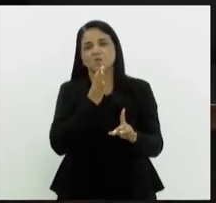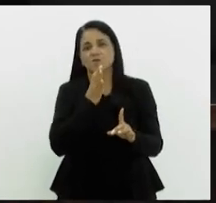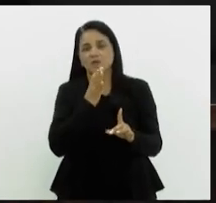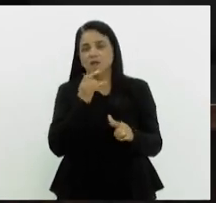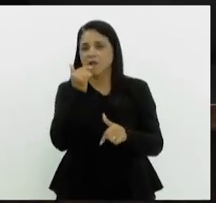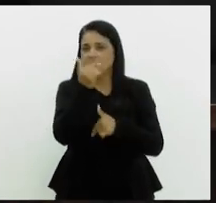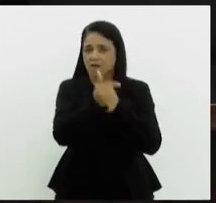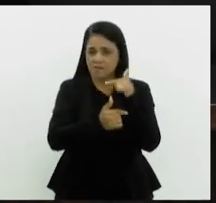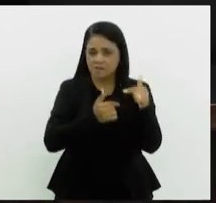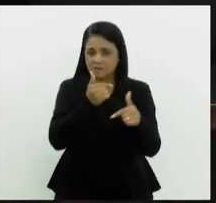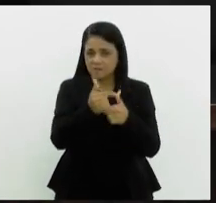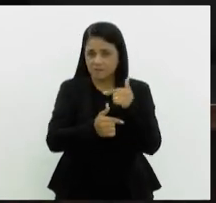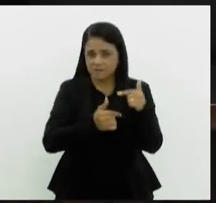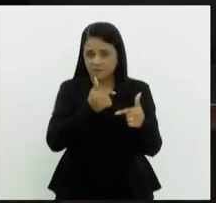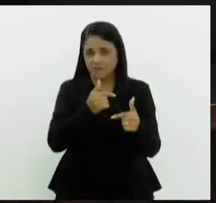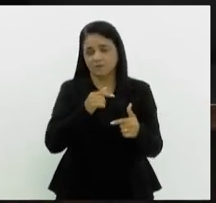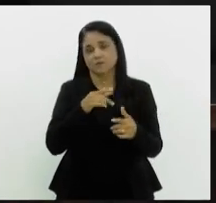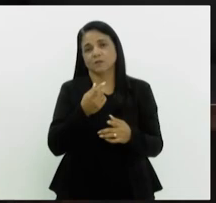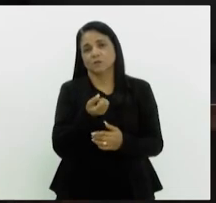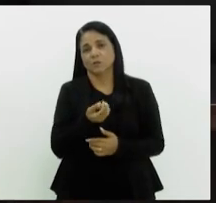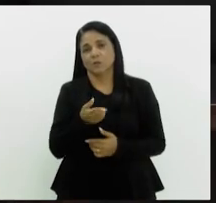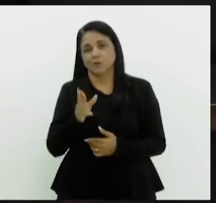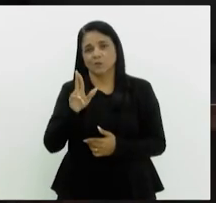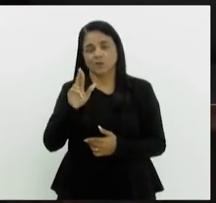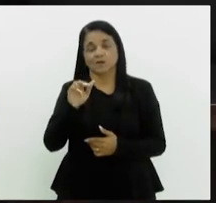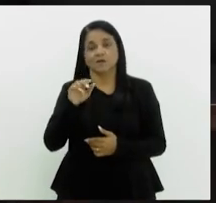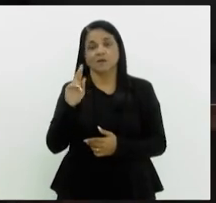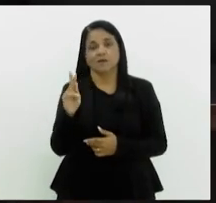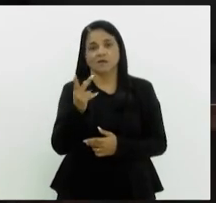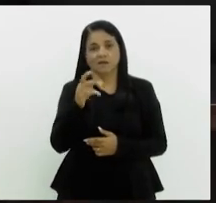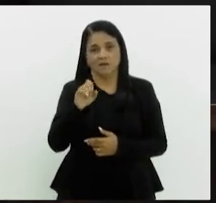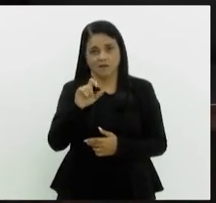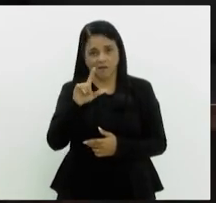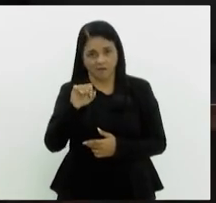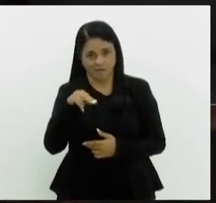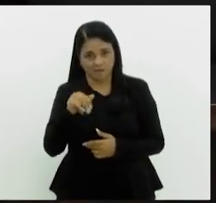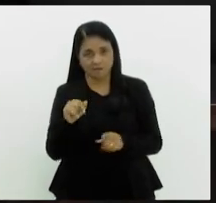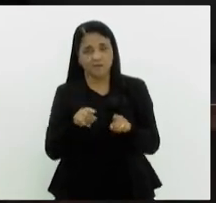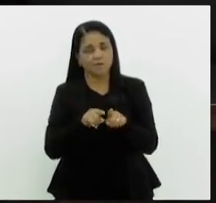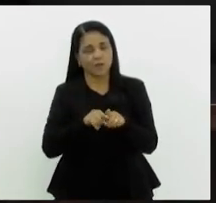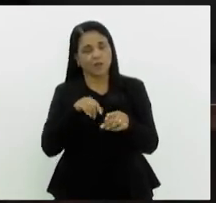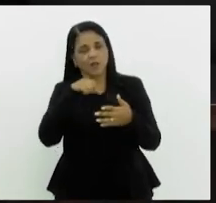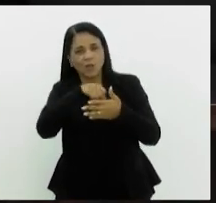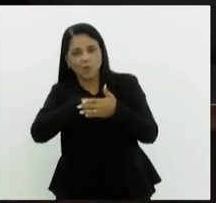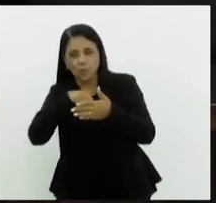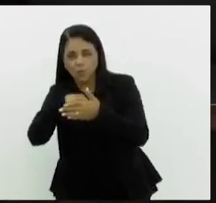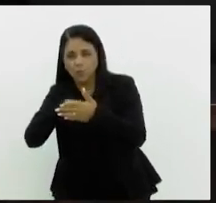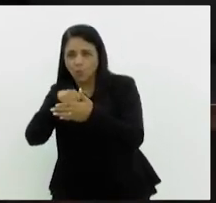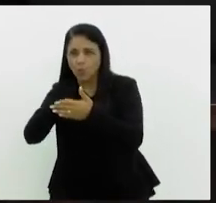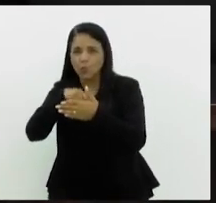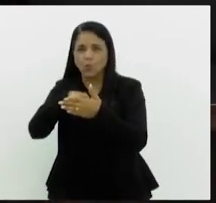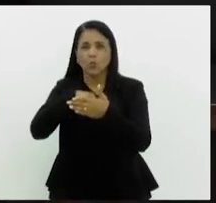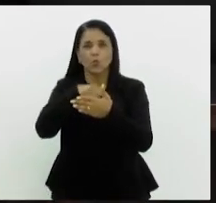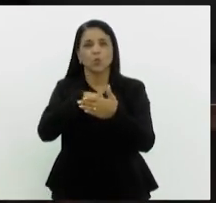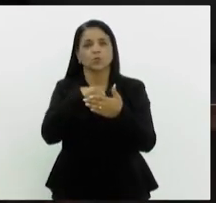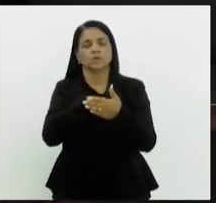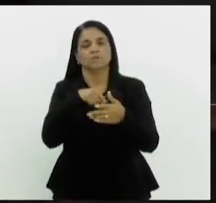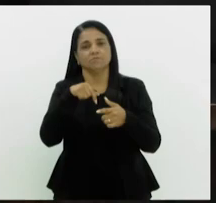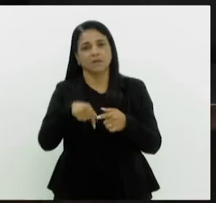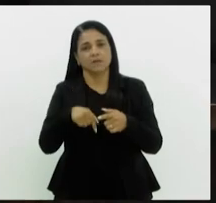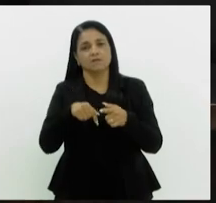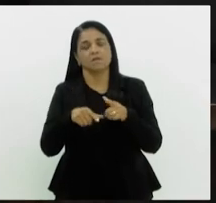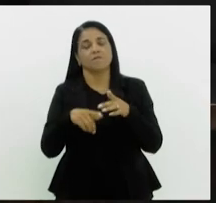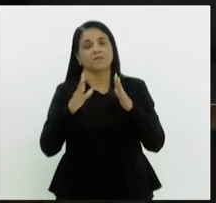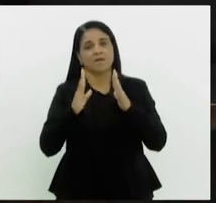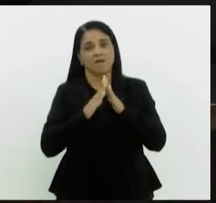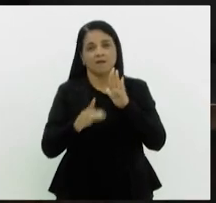trabalho de hoje da doutora Helena Teodoro, mas também, com as suas lutas, ocupam essa Casa de Leis,